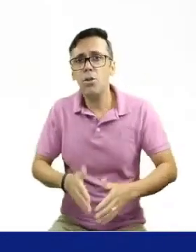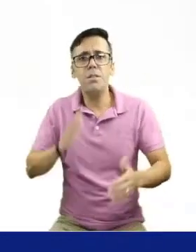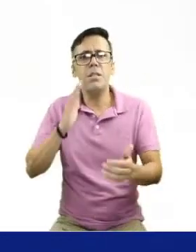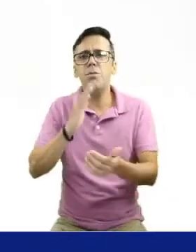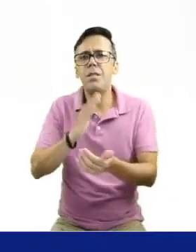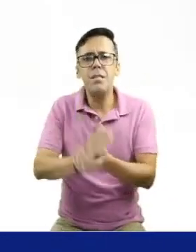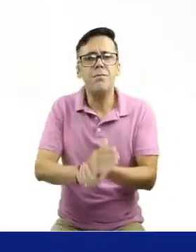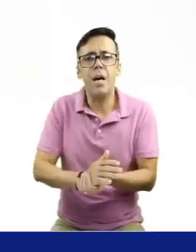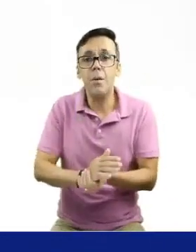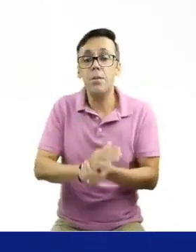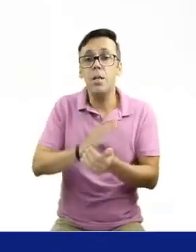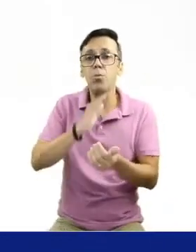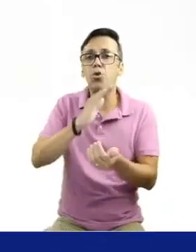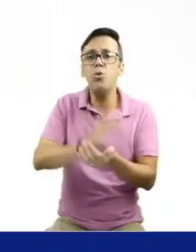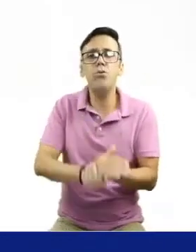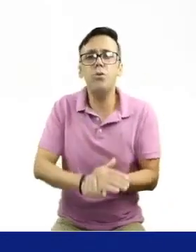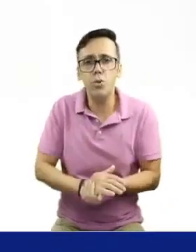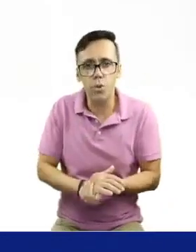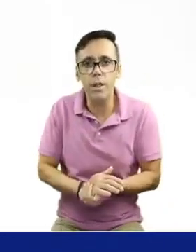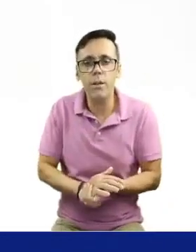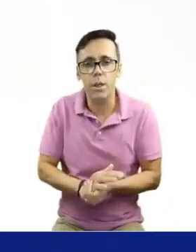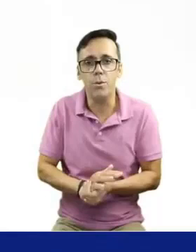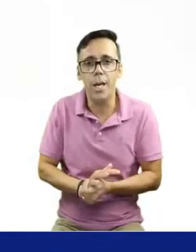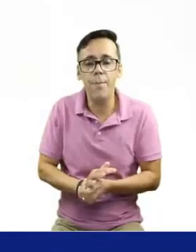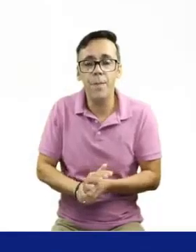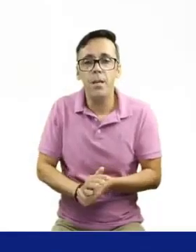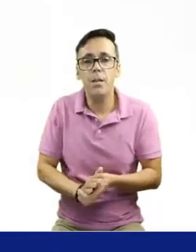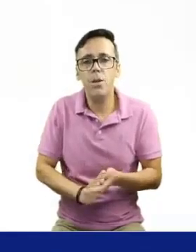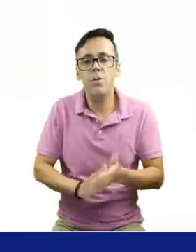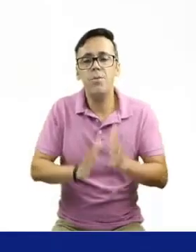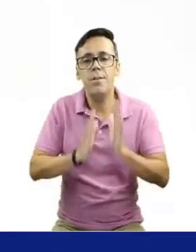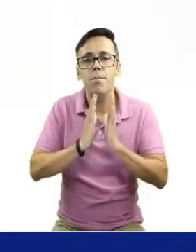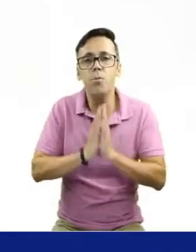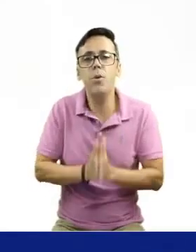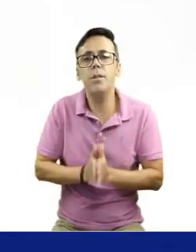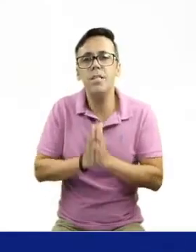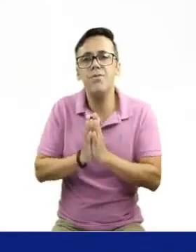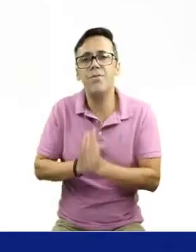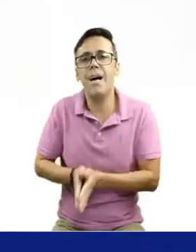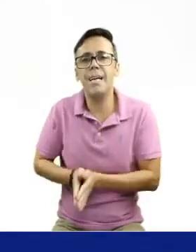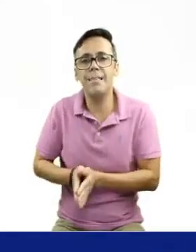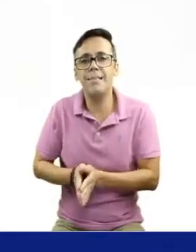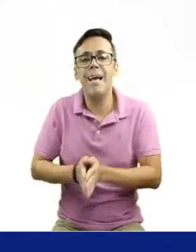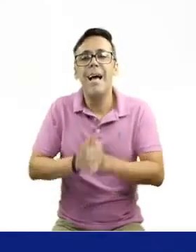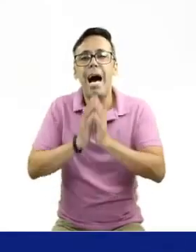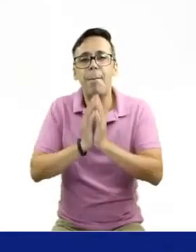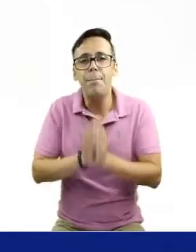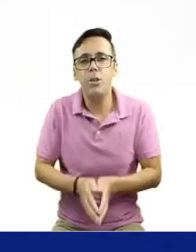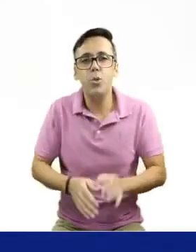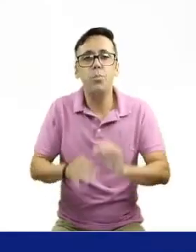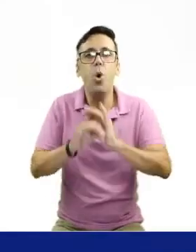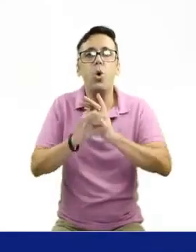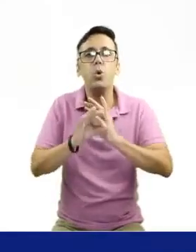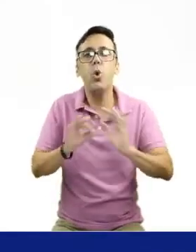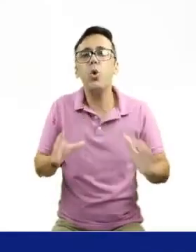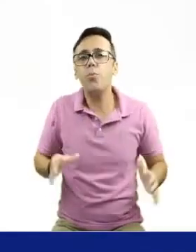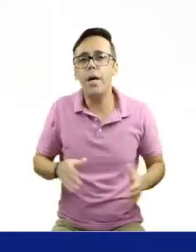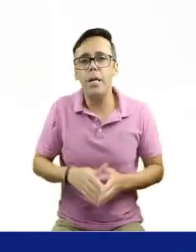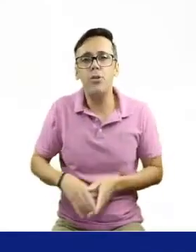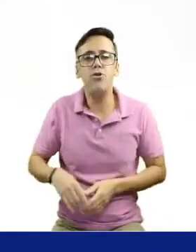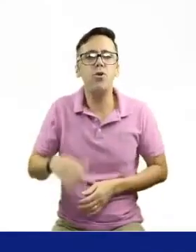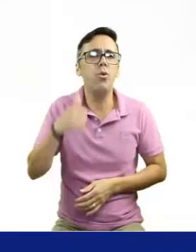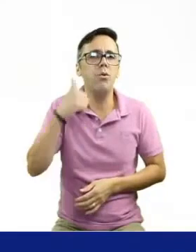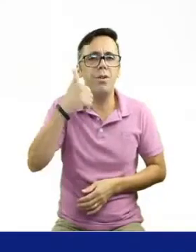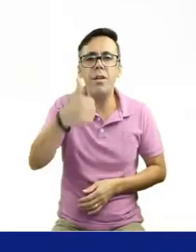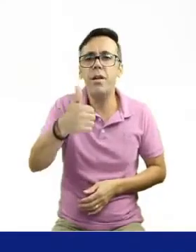que andar então nós estamos nessa vai estamos juntos nisso aí tá ok então nós vamos ter muitas vagas abrindo por